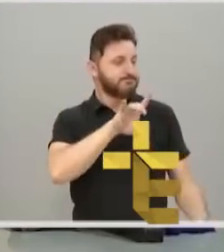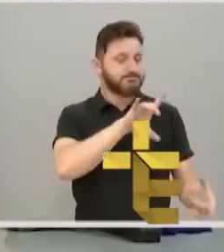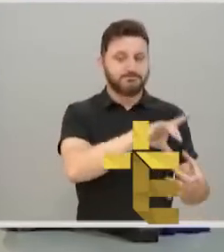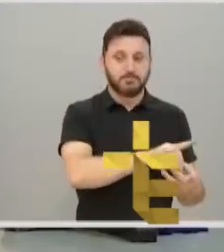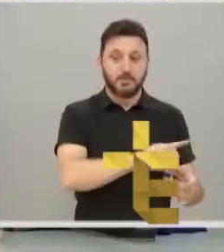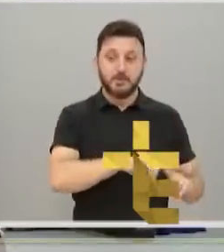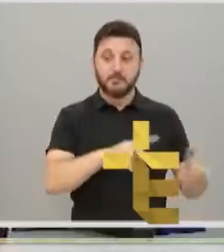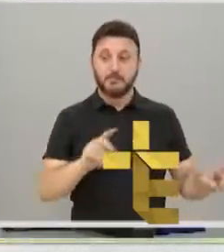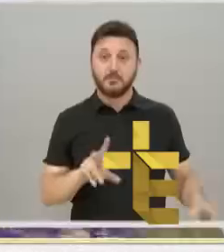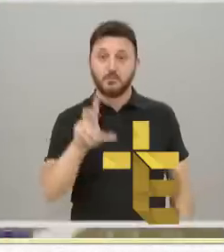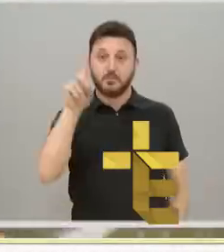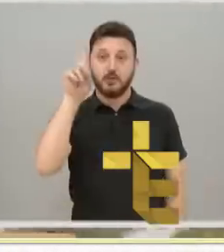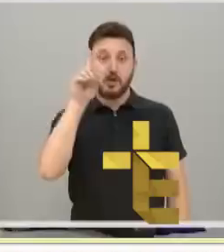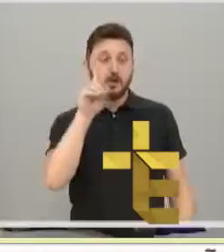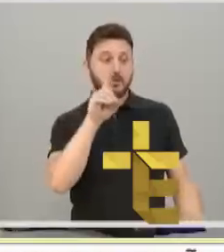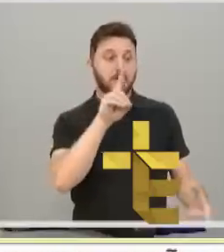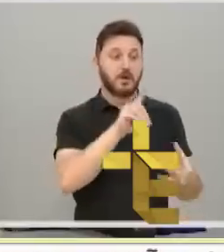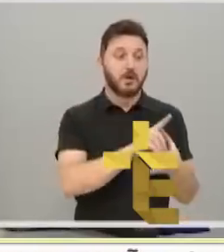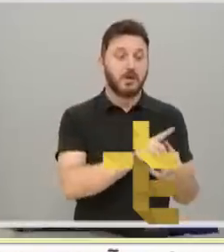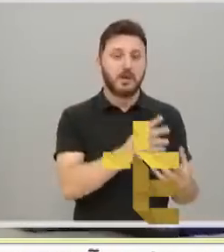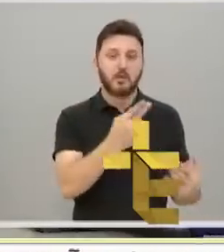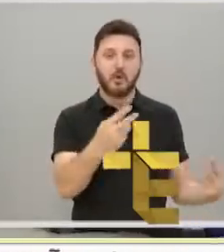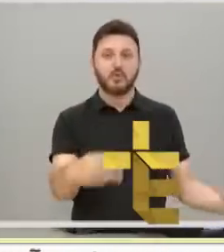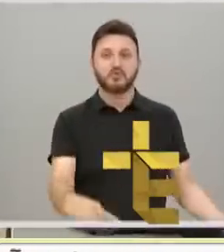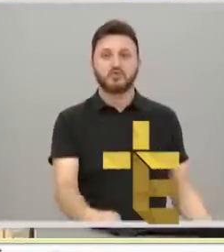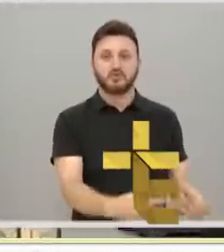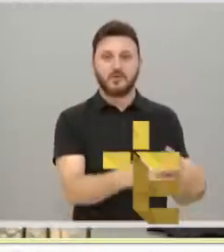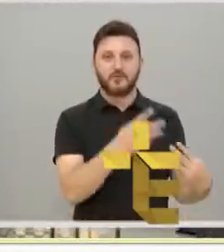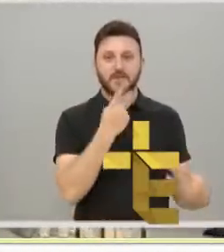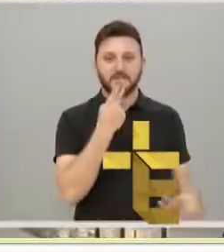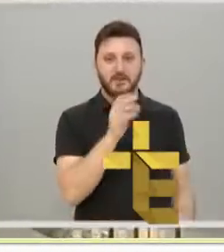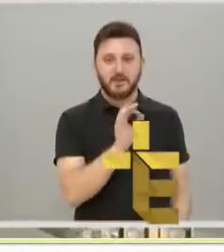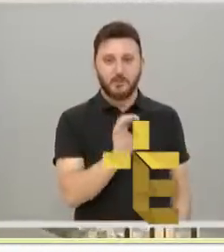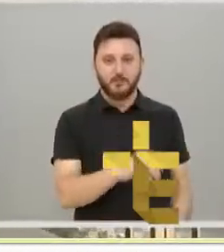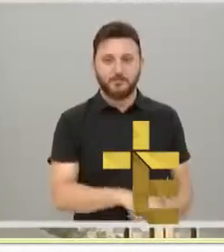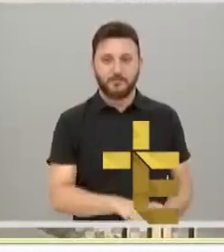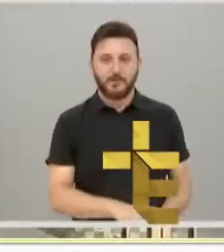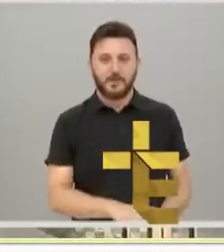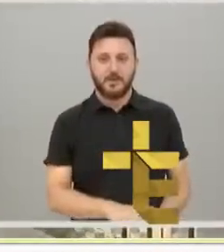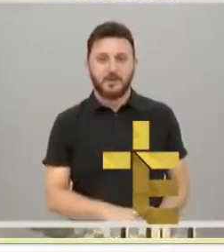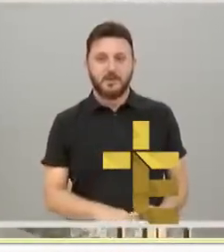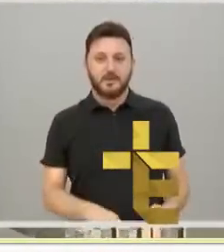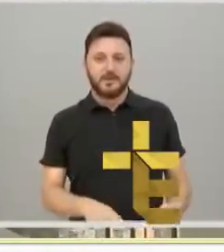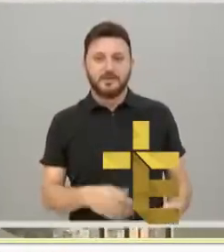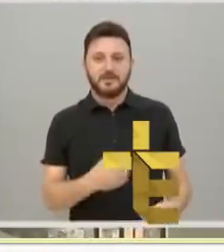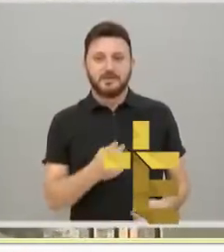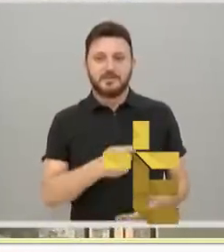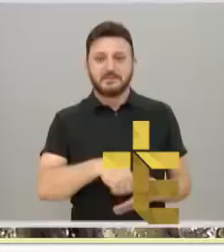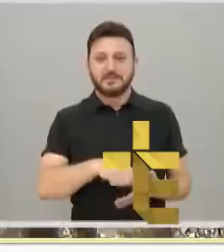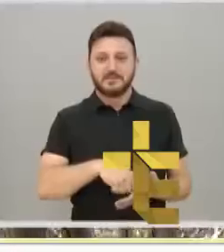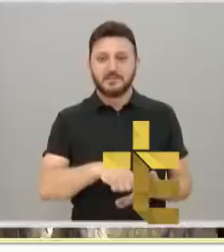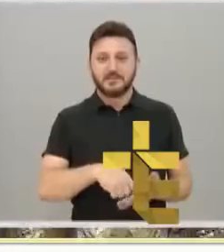mas uma aliança que não como os judeus faziam, estava escrita nos filactérios,